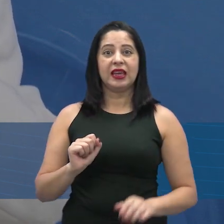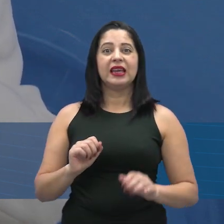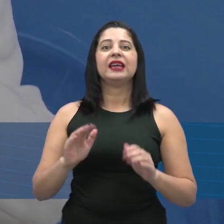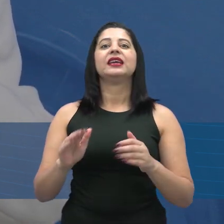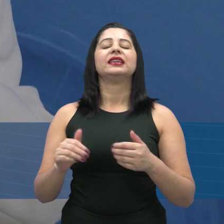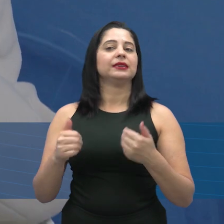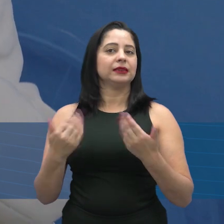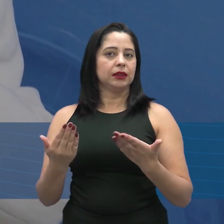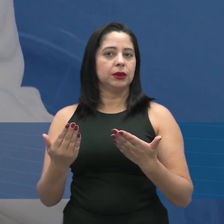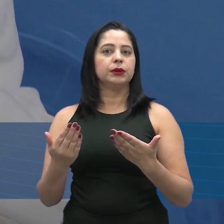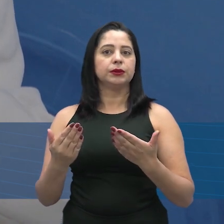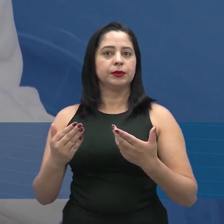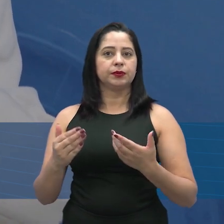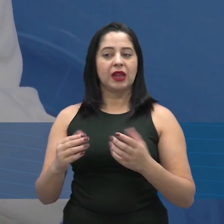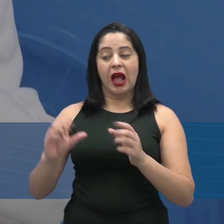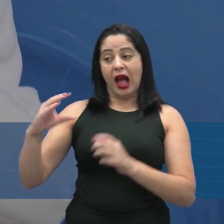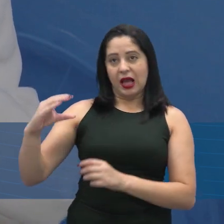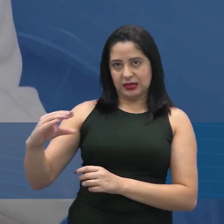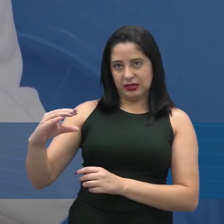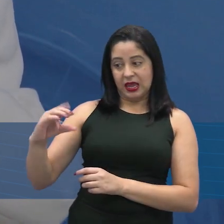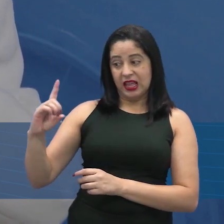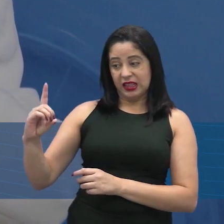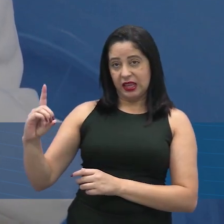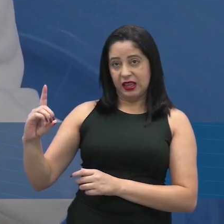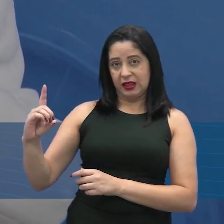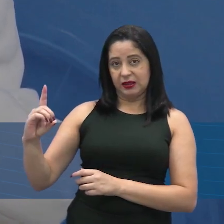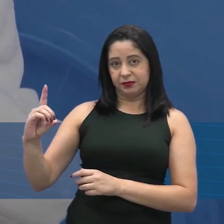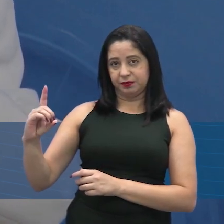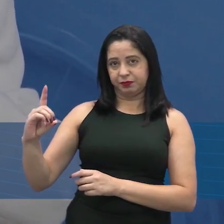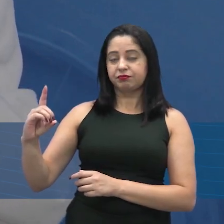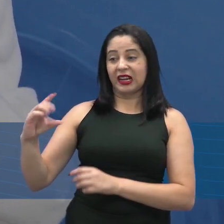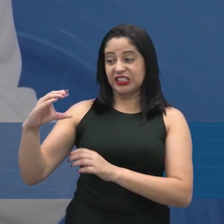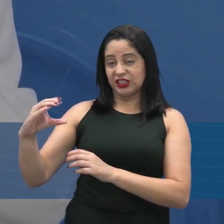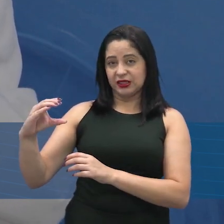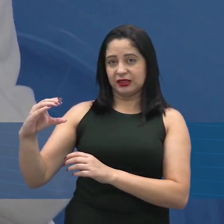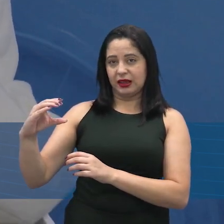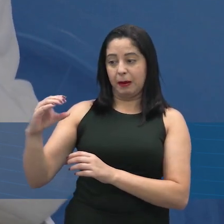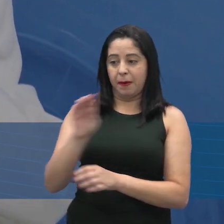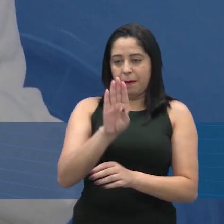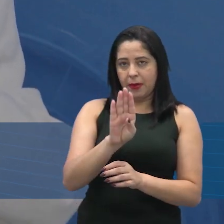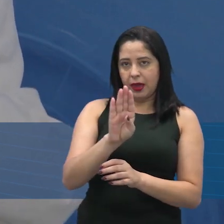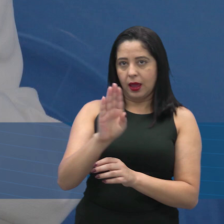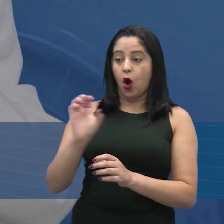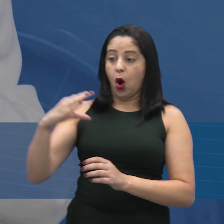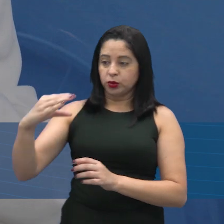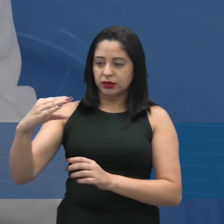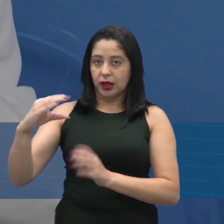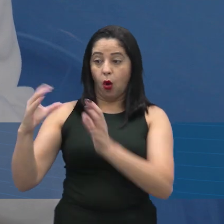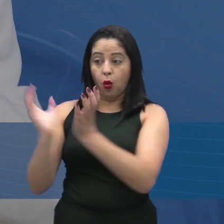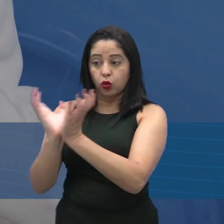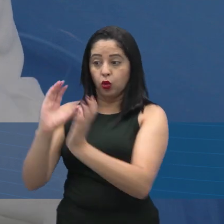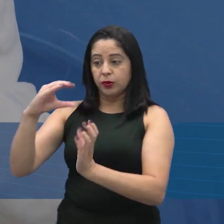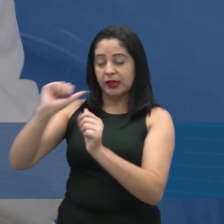movimentação da classe C, né, D para C e C para B, o que está